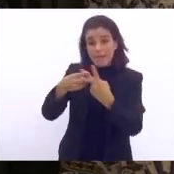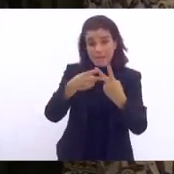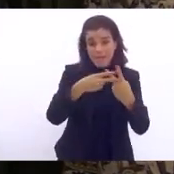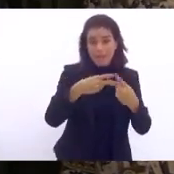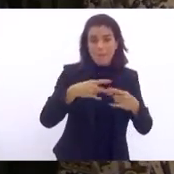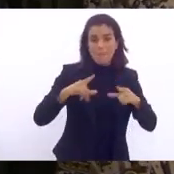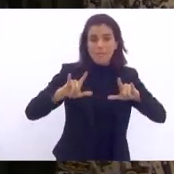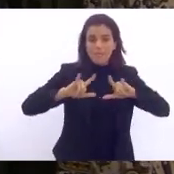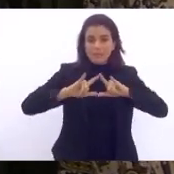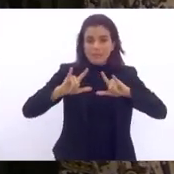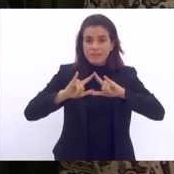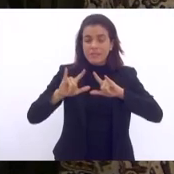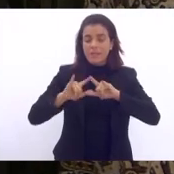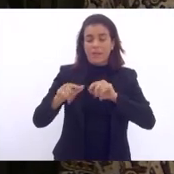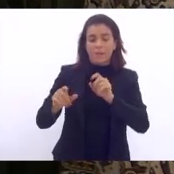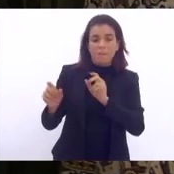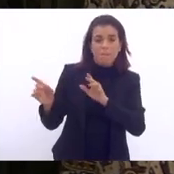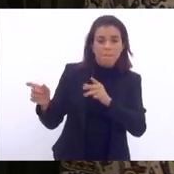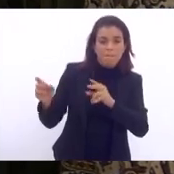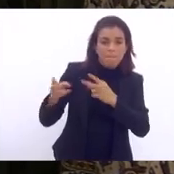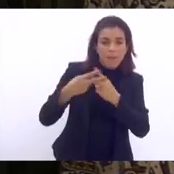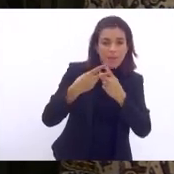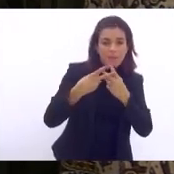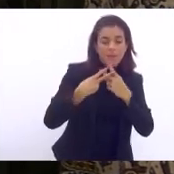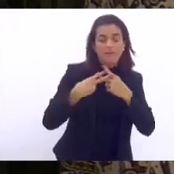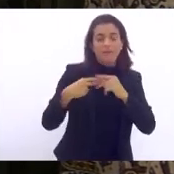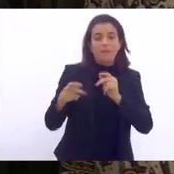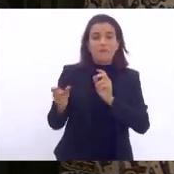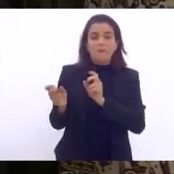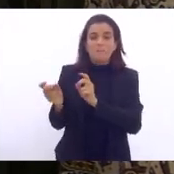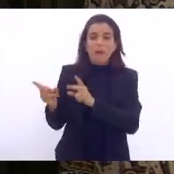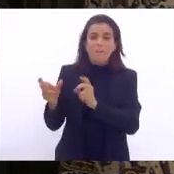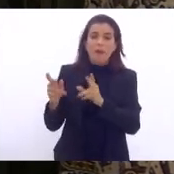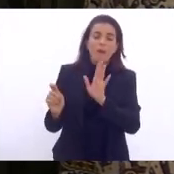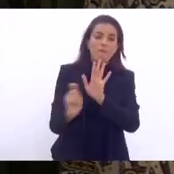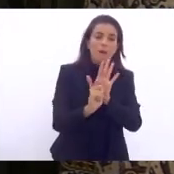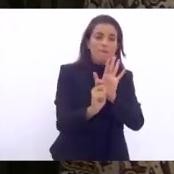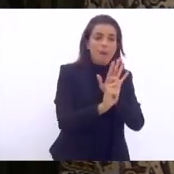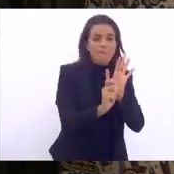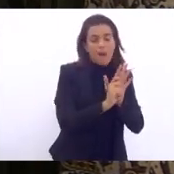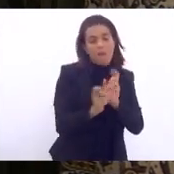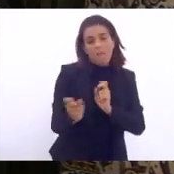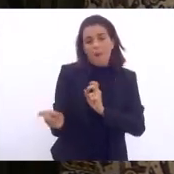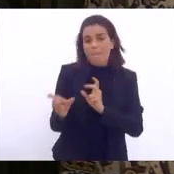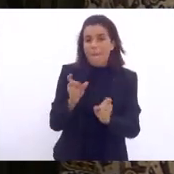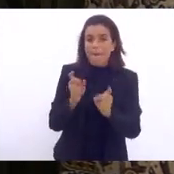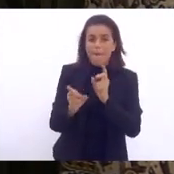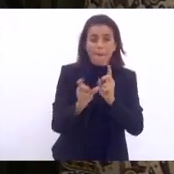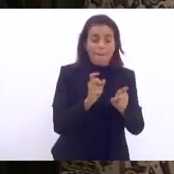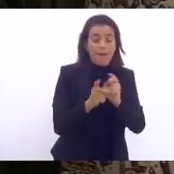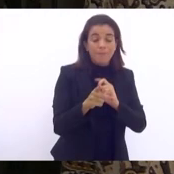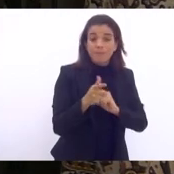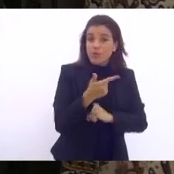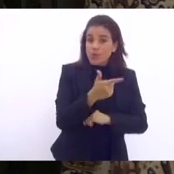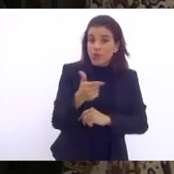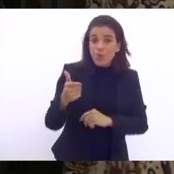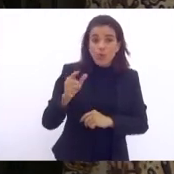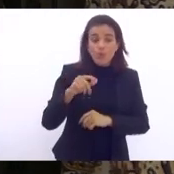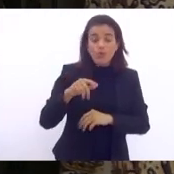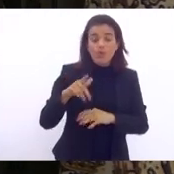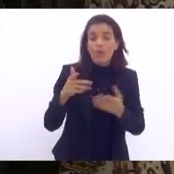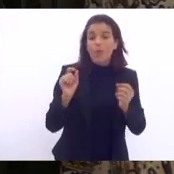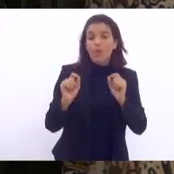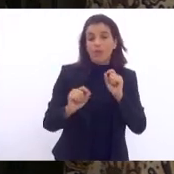bala perdida, não ter escola impedida de funcionar. É isso que quer a